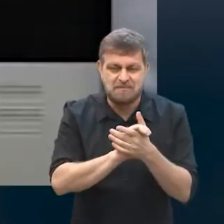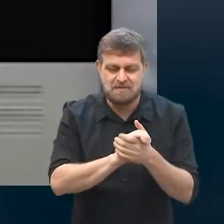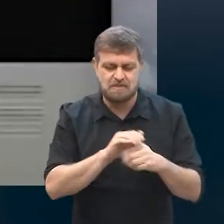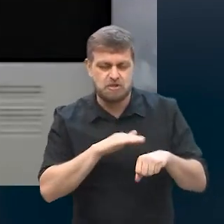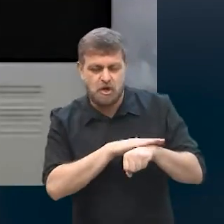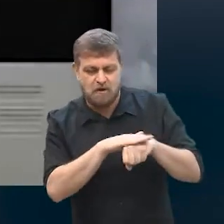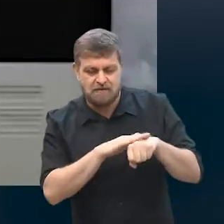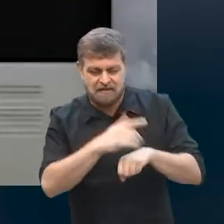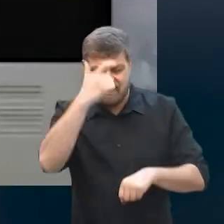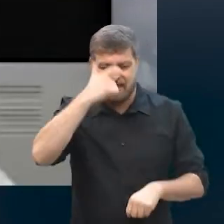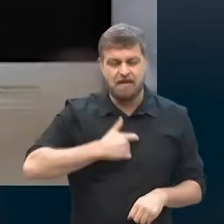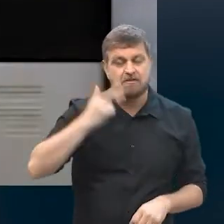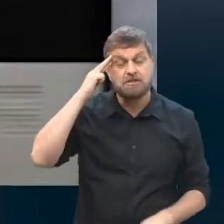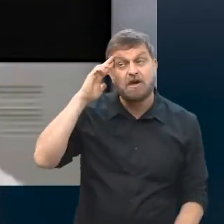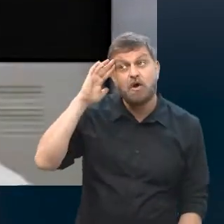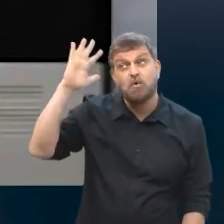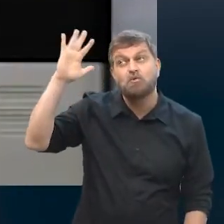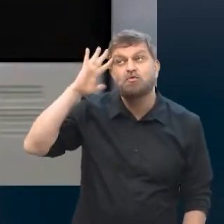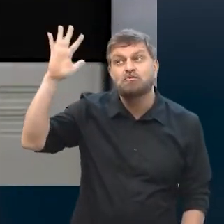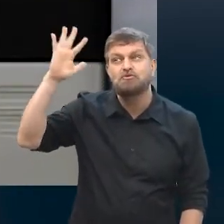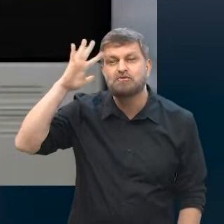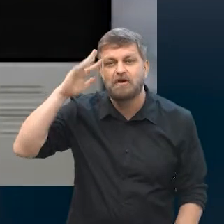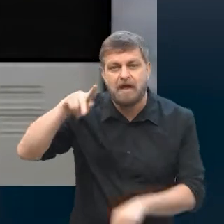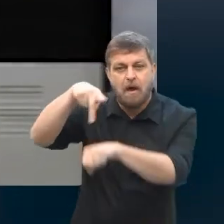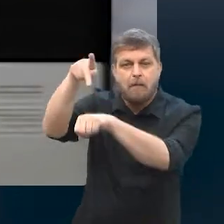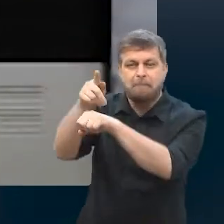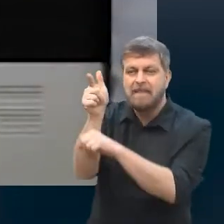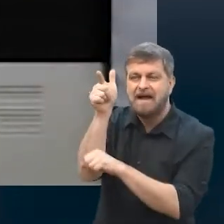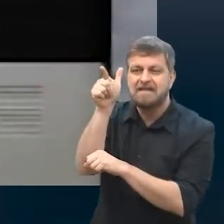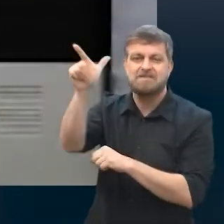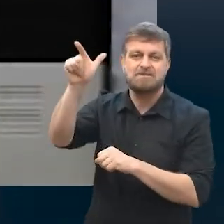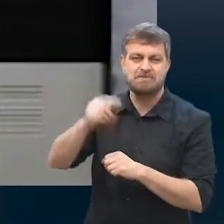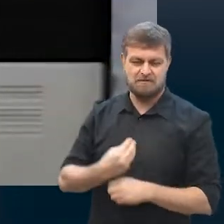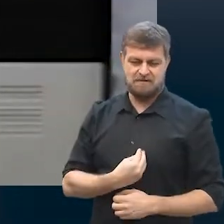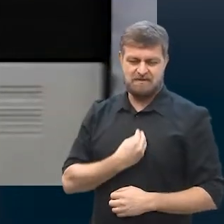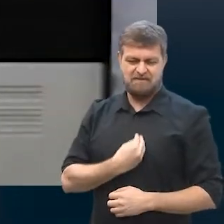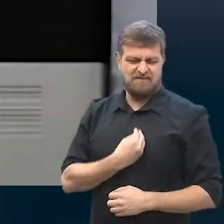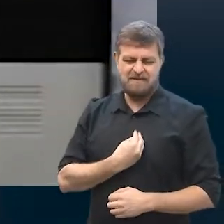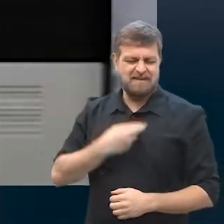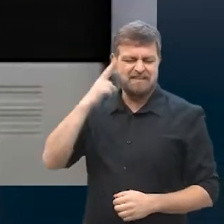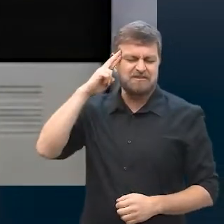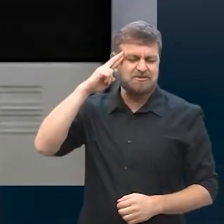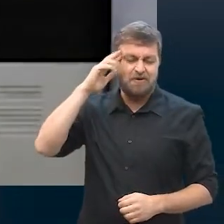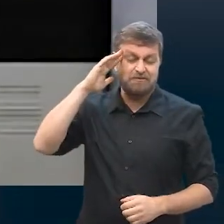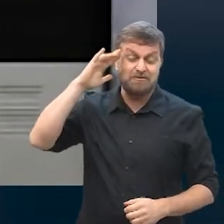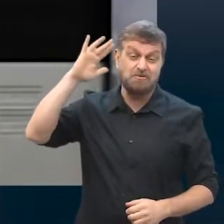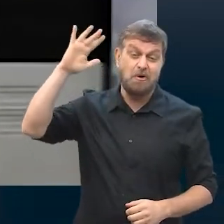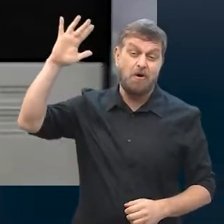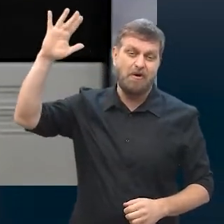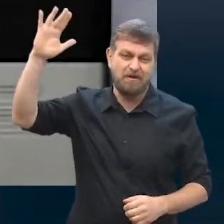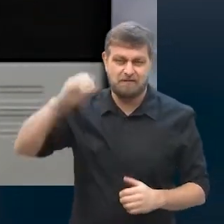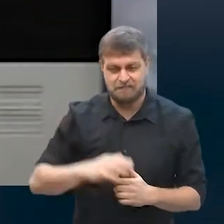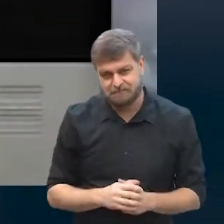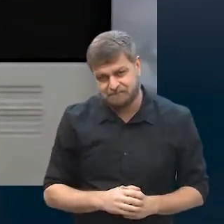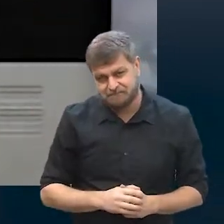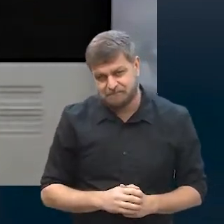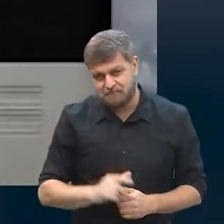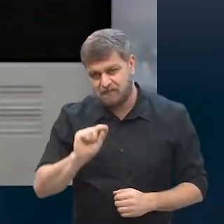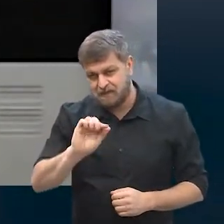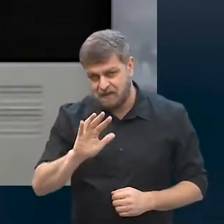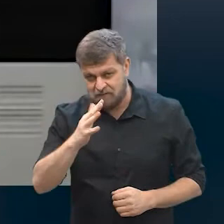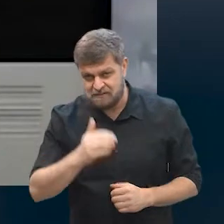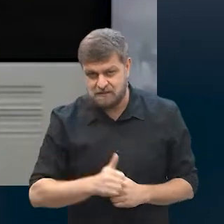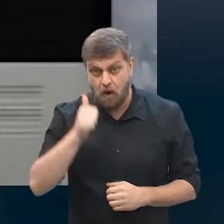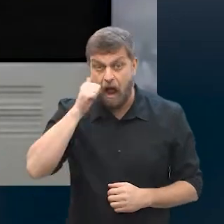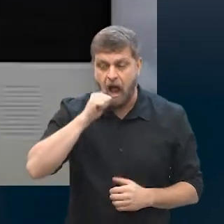um sonho de morar morar em Miami, mas era sonho, muito distante. E a minha